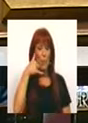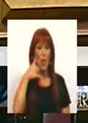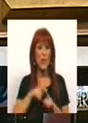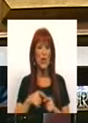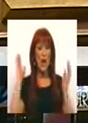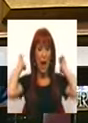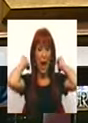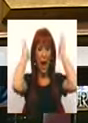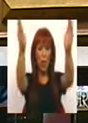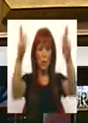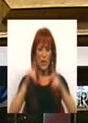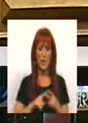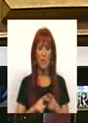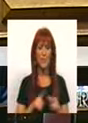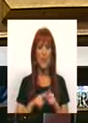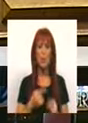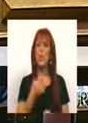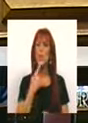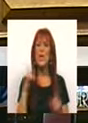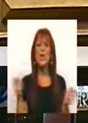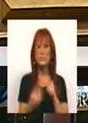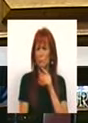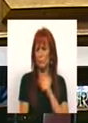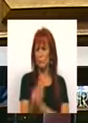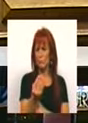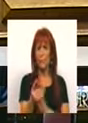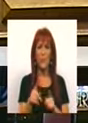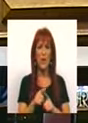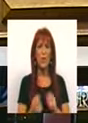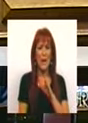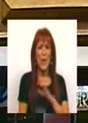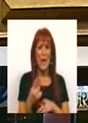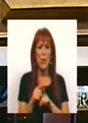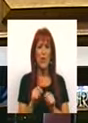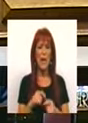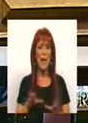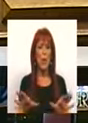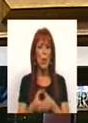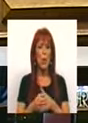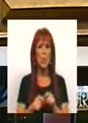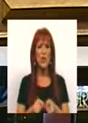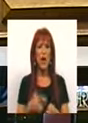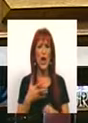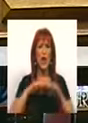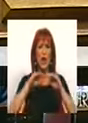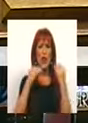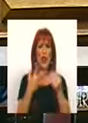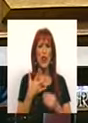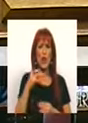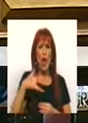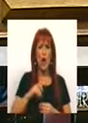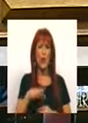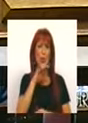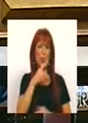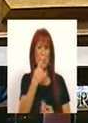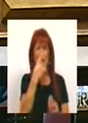nas autoestradas. Foi o anúncio caricato da criação de uma brigada de drones, polícias, assim